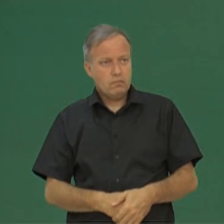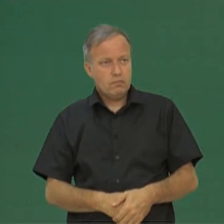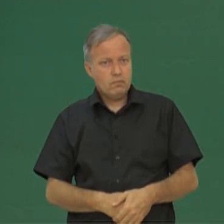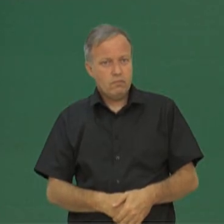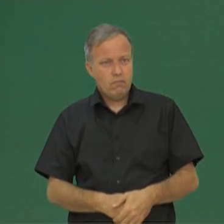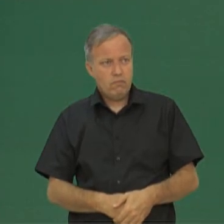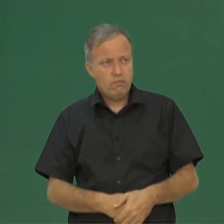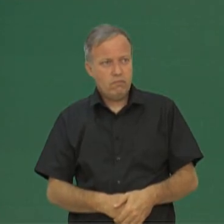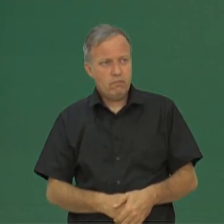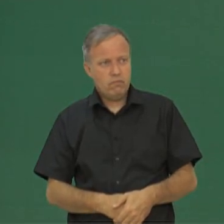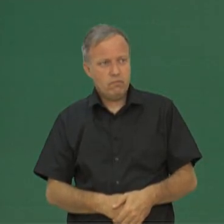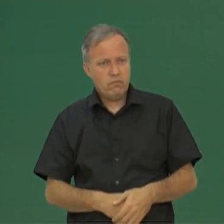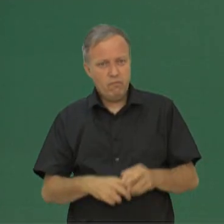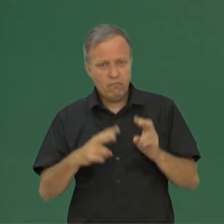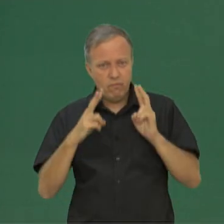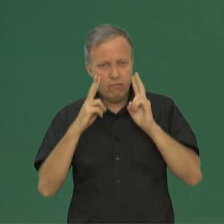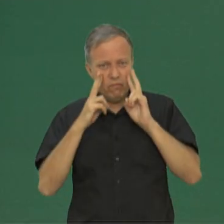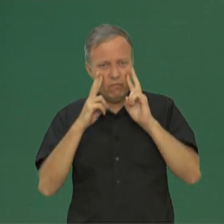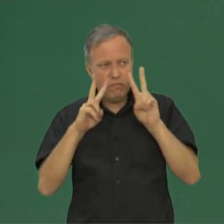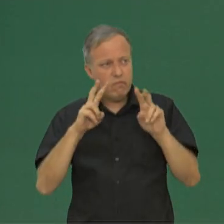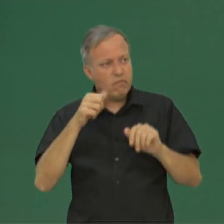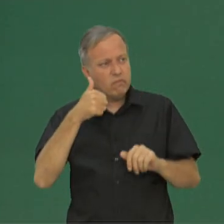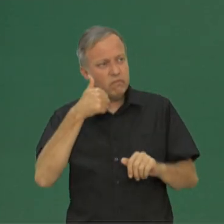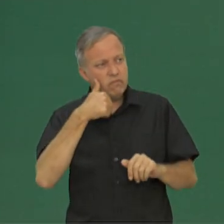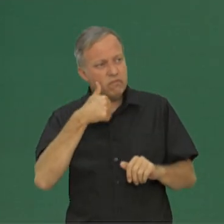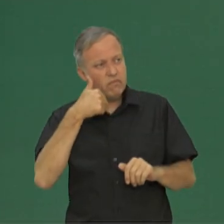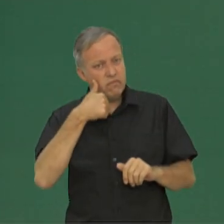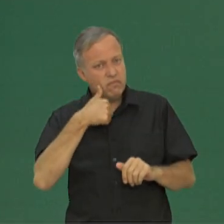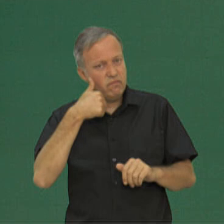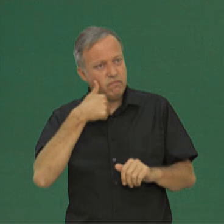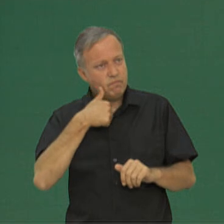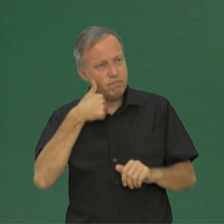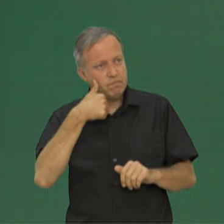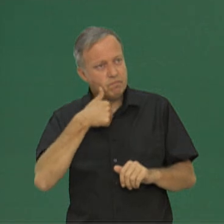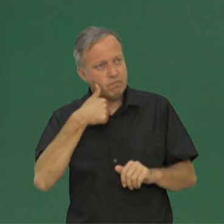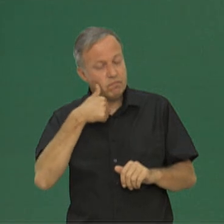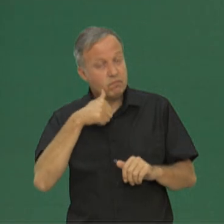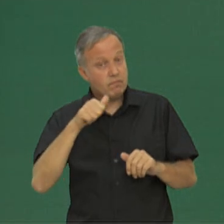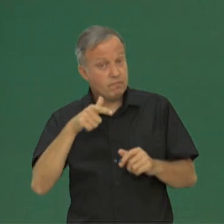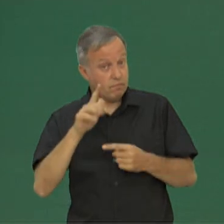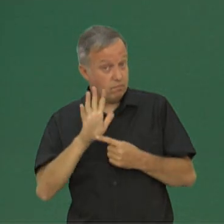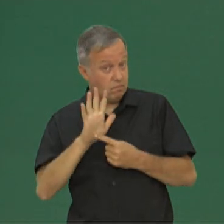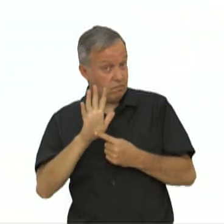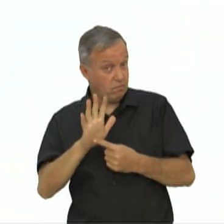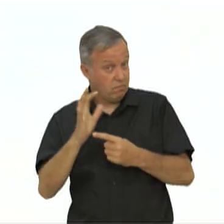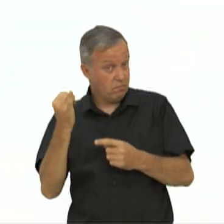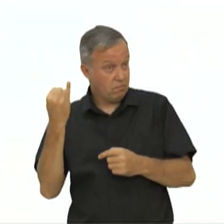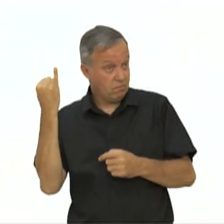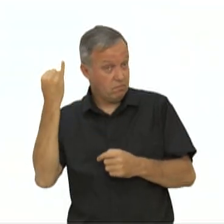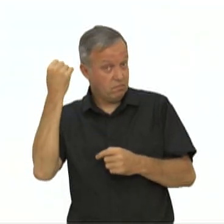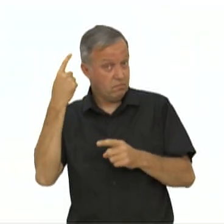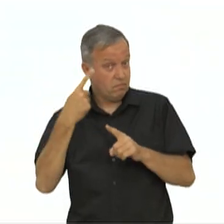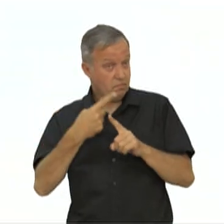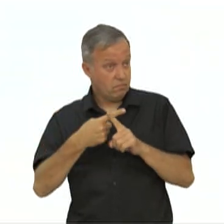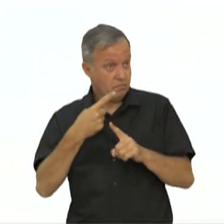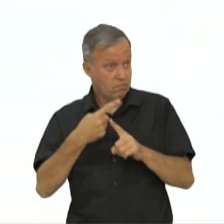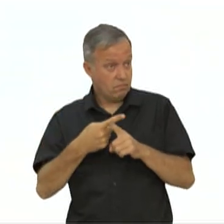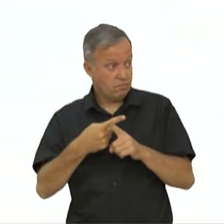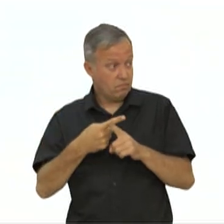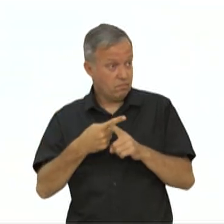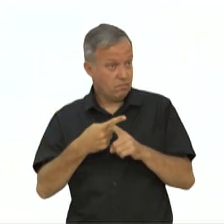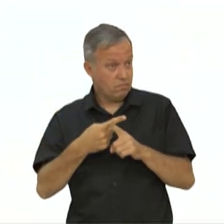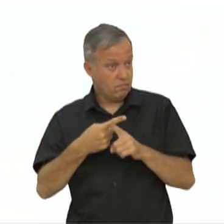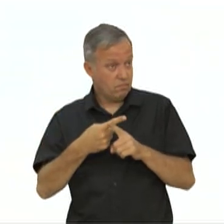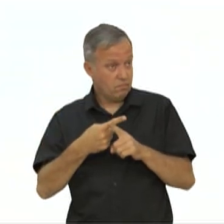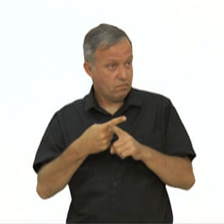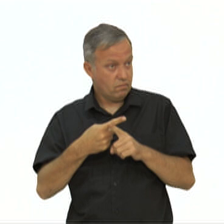diz que a mulher teve grande destaque, né? A bailarina teve grande destaque. Por quê? Possibilitou